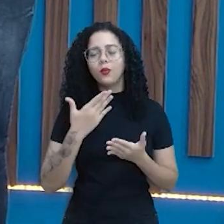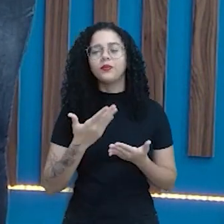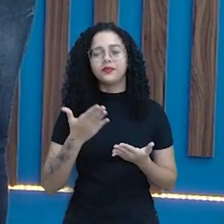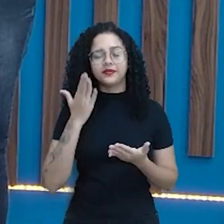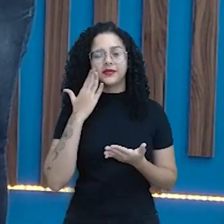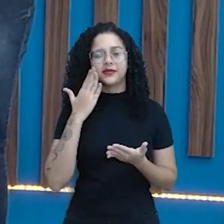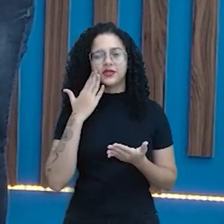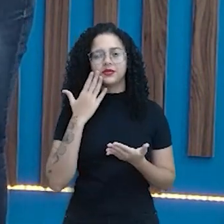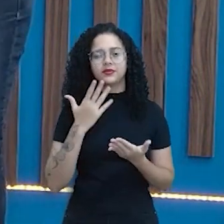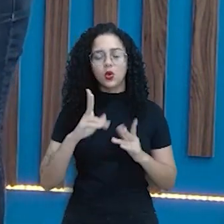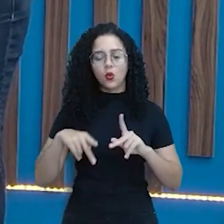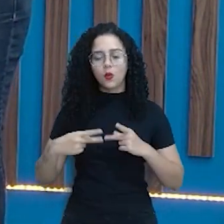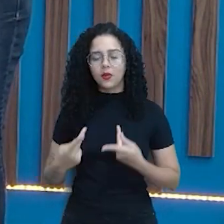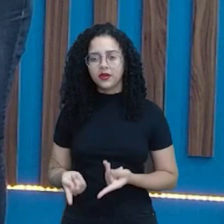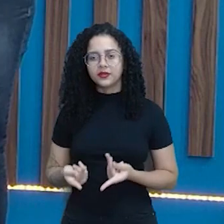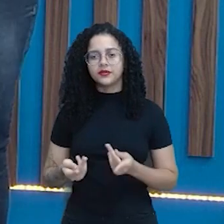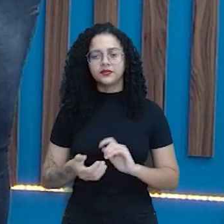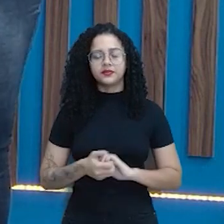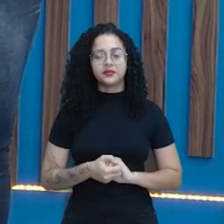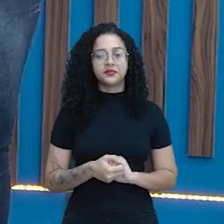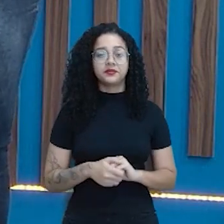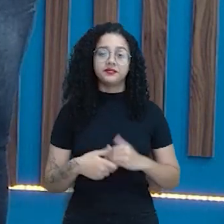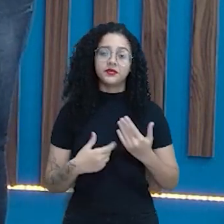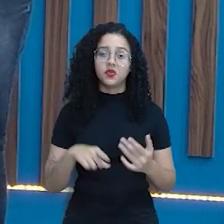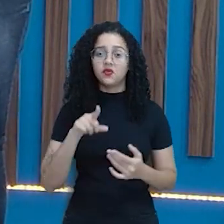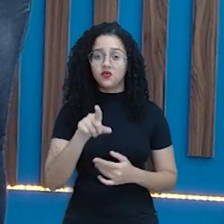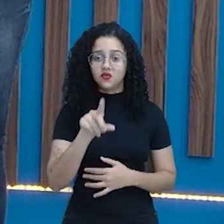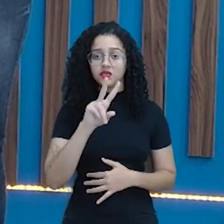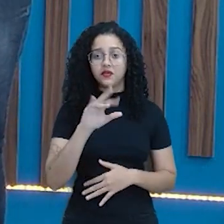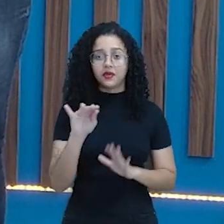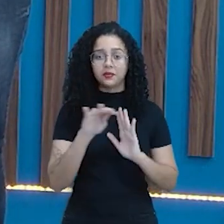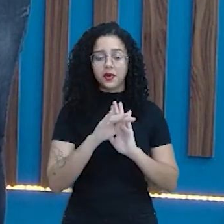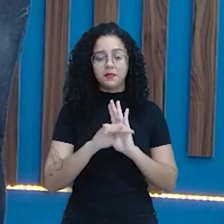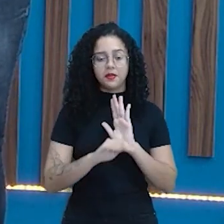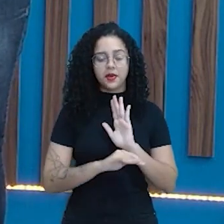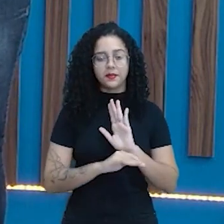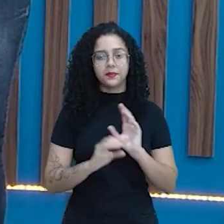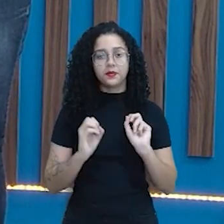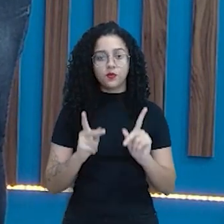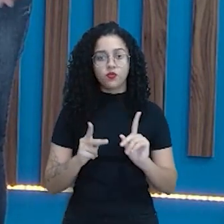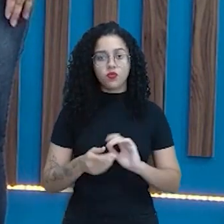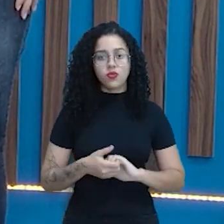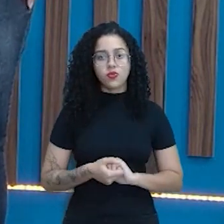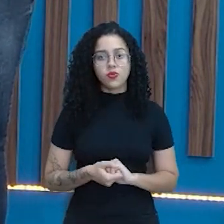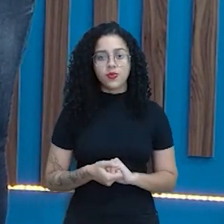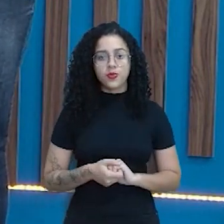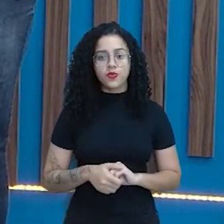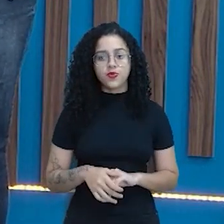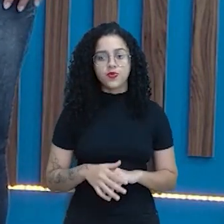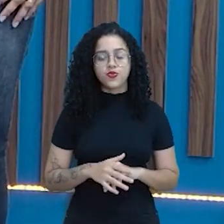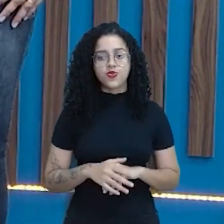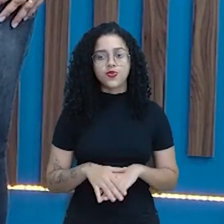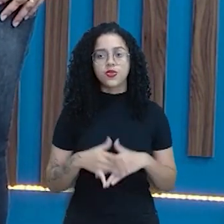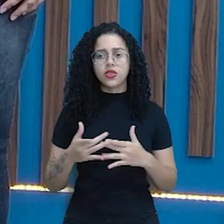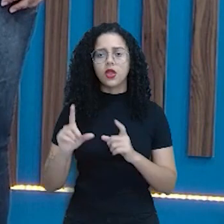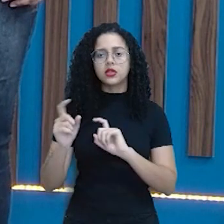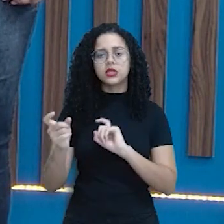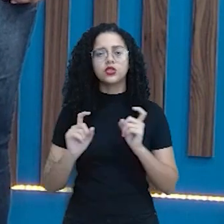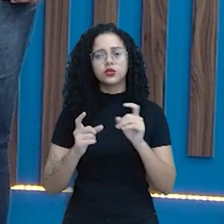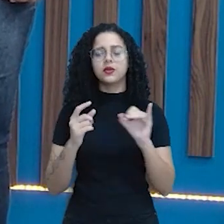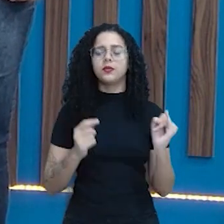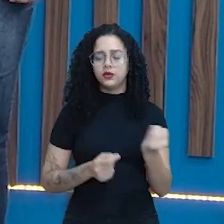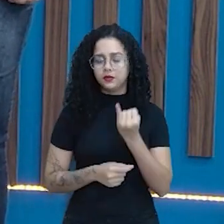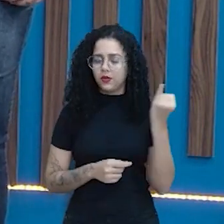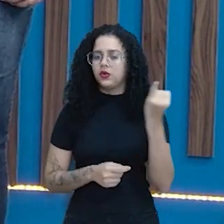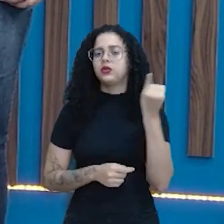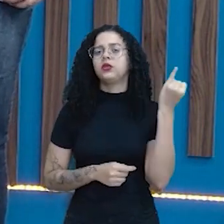prevalecendo, com toda a sua subjetividade. E aí você vai listar, não é isso? Exatamente, né? E essa discussão é muito